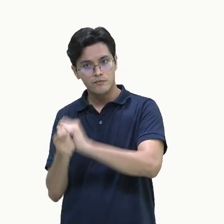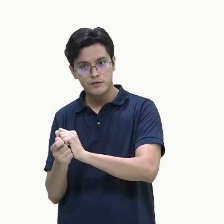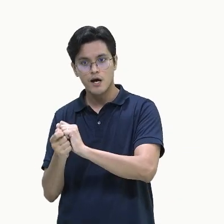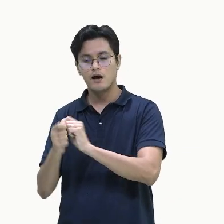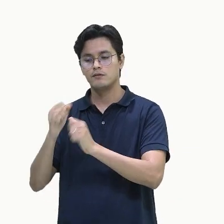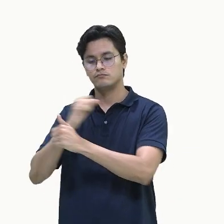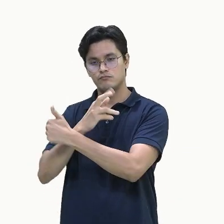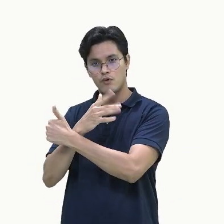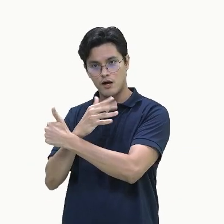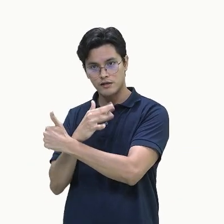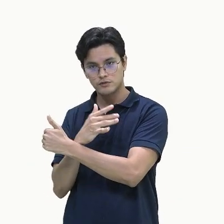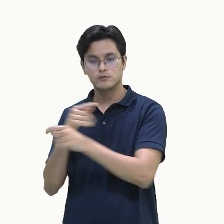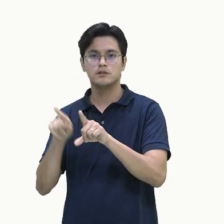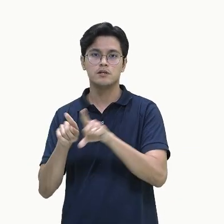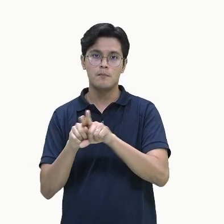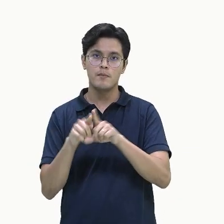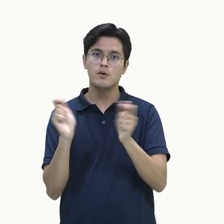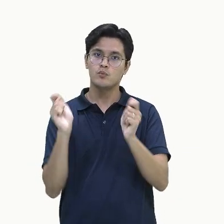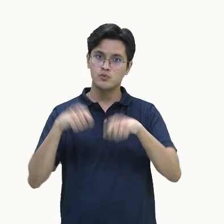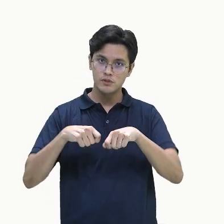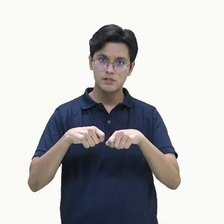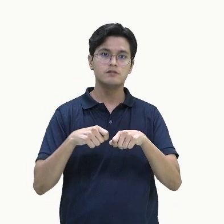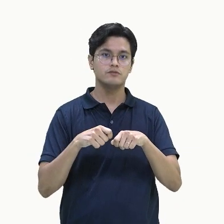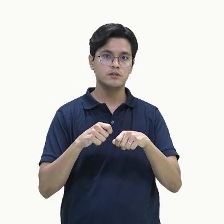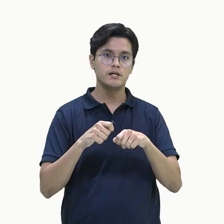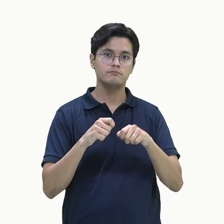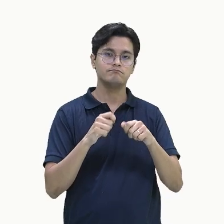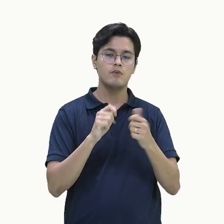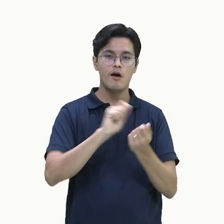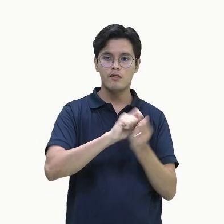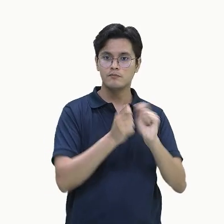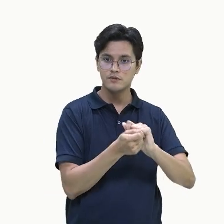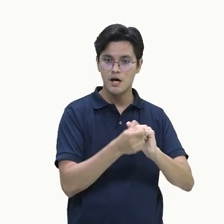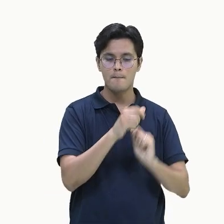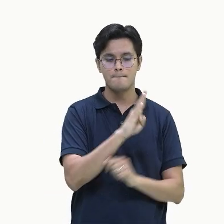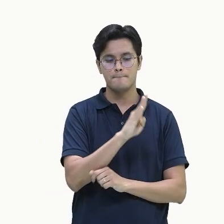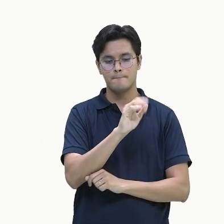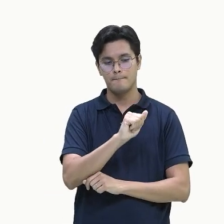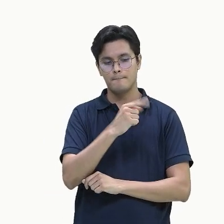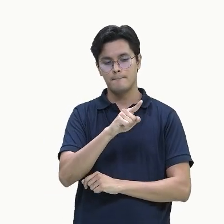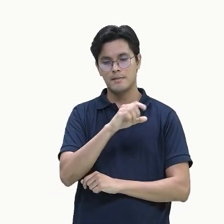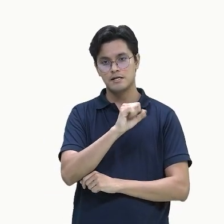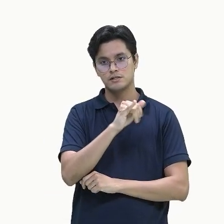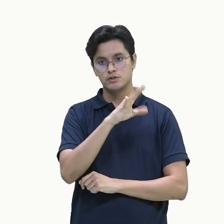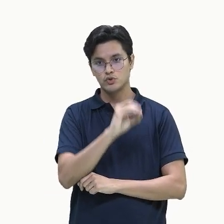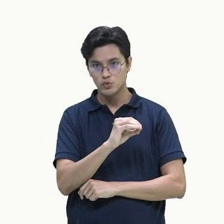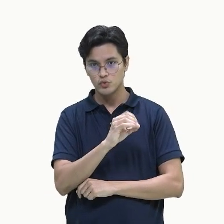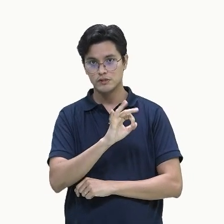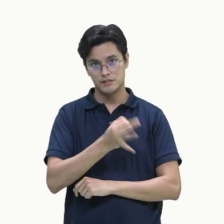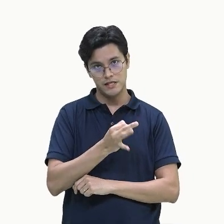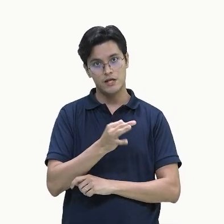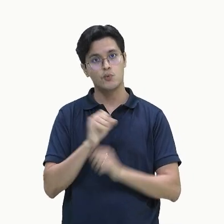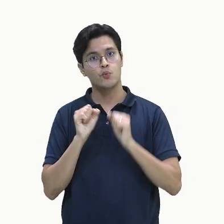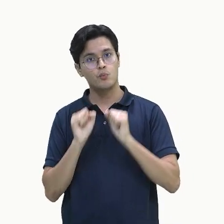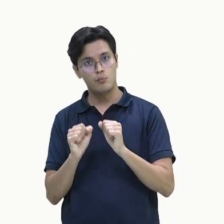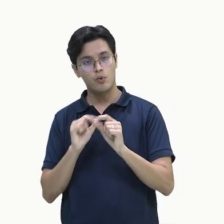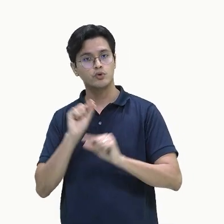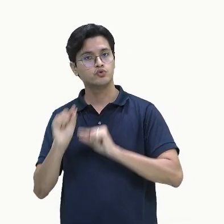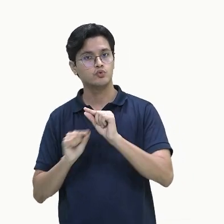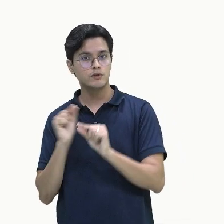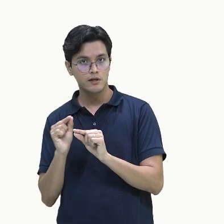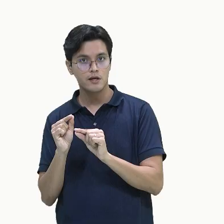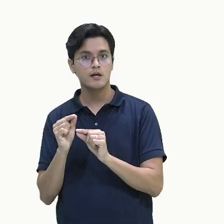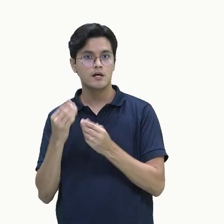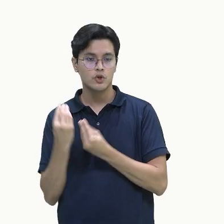Isso significa que podem doar ou aceitar prótons, dependendo do ambiente. Então isso nos faz lembrar um